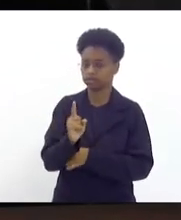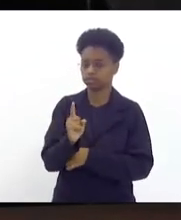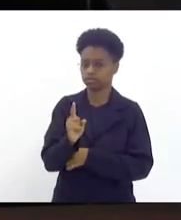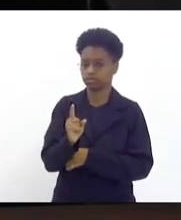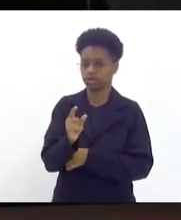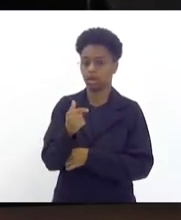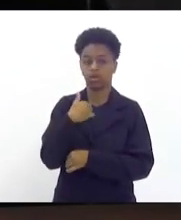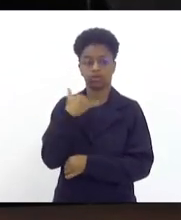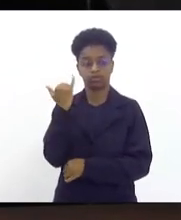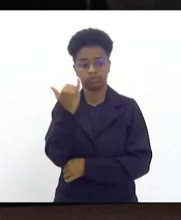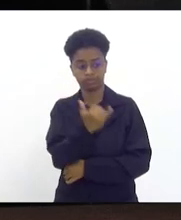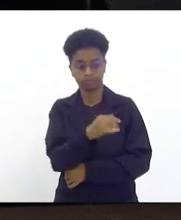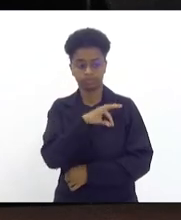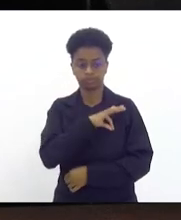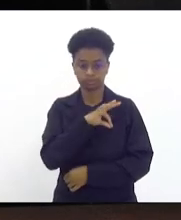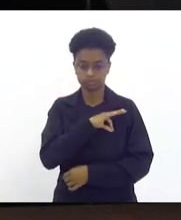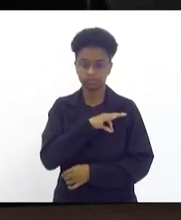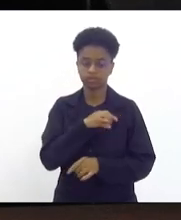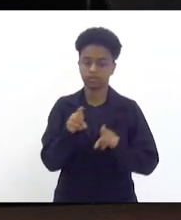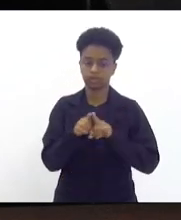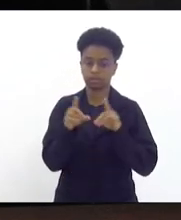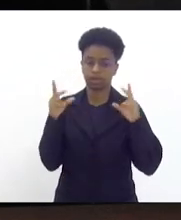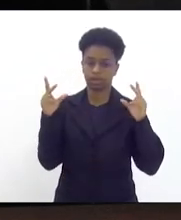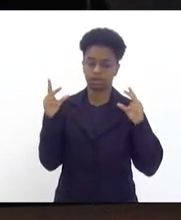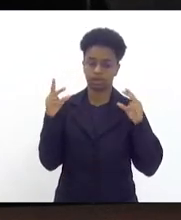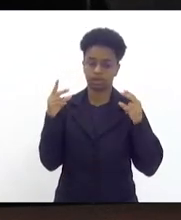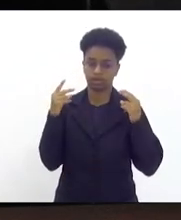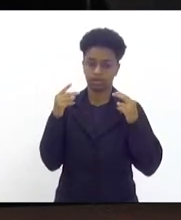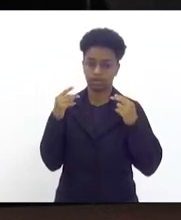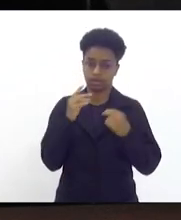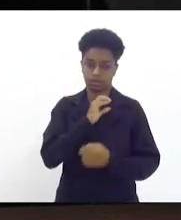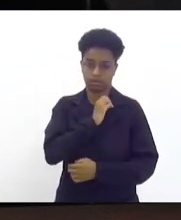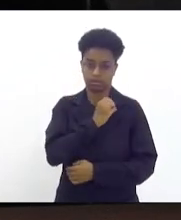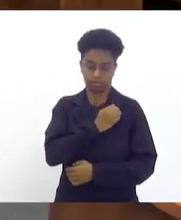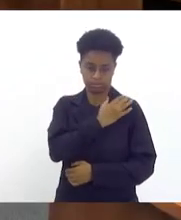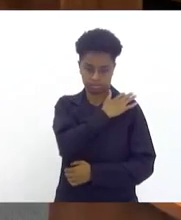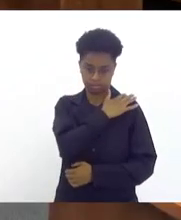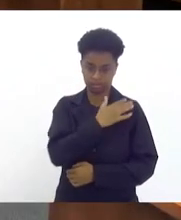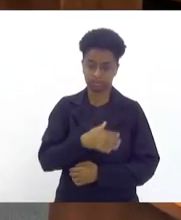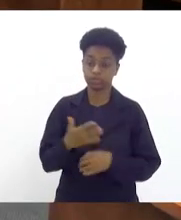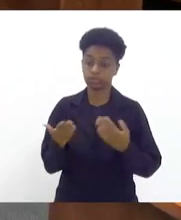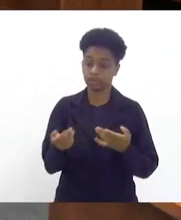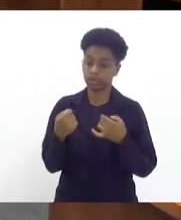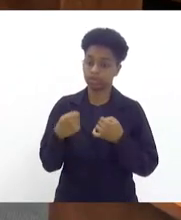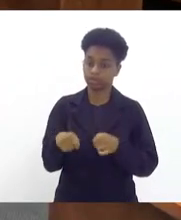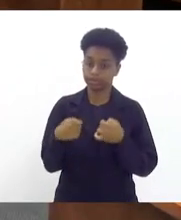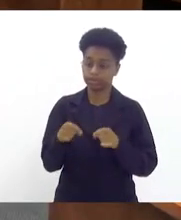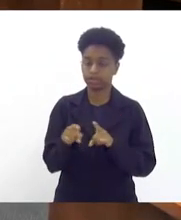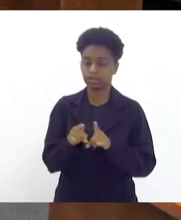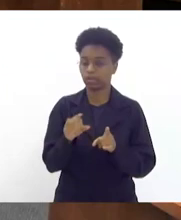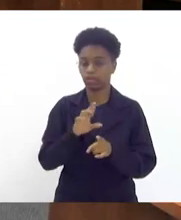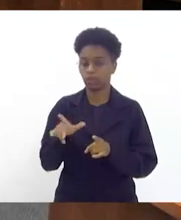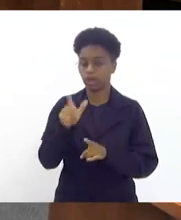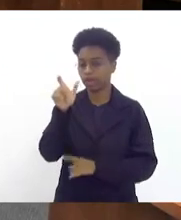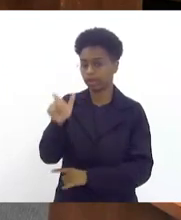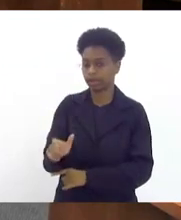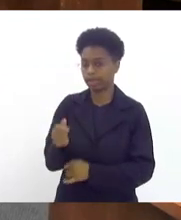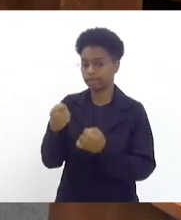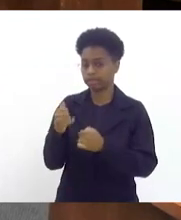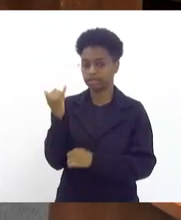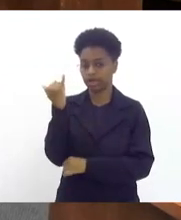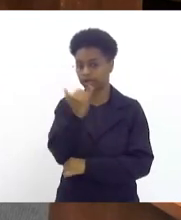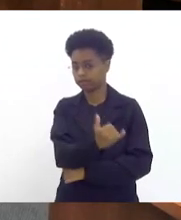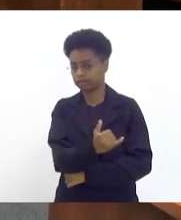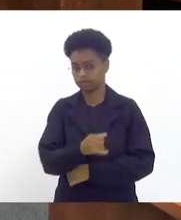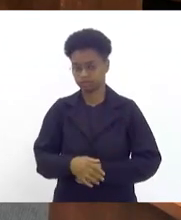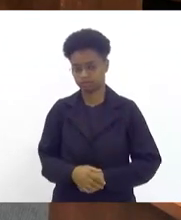ao Comandante comuniquei o delegado de polícia então assim é preciso também porque não é o Síndico que tem que comunicar